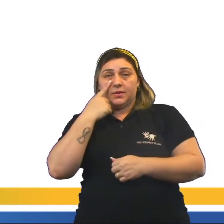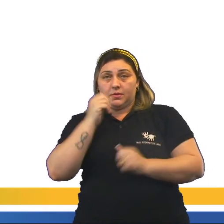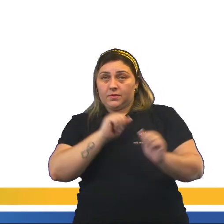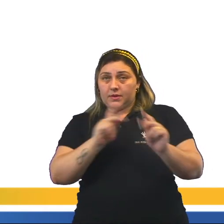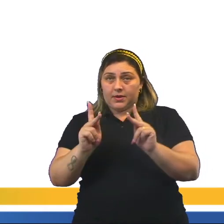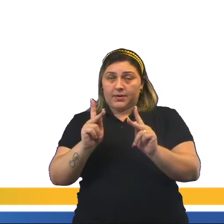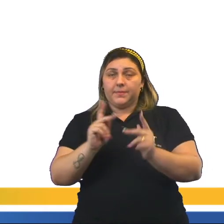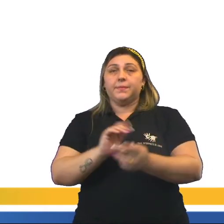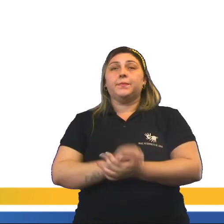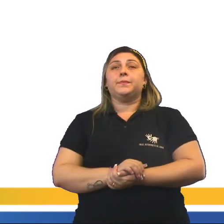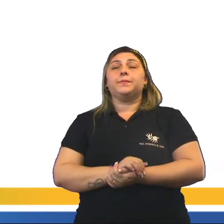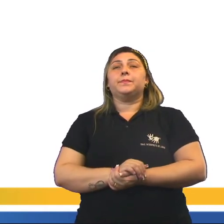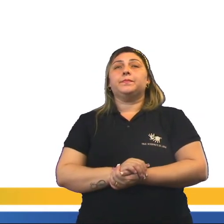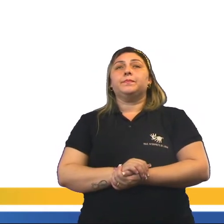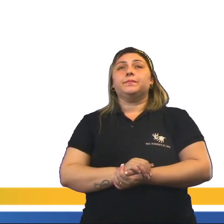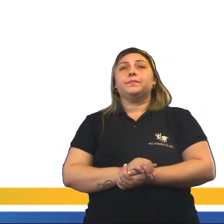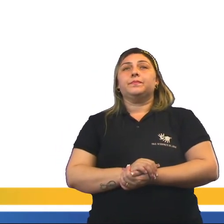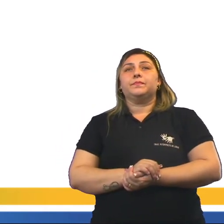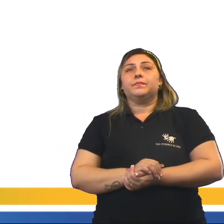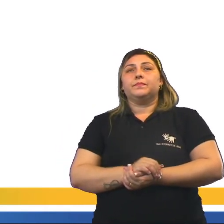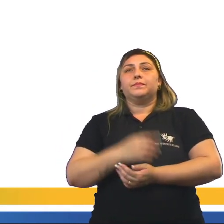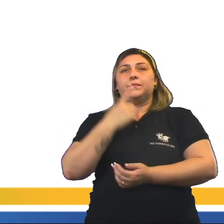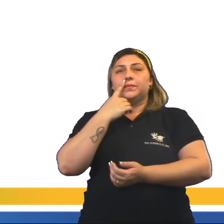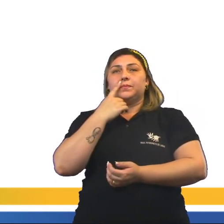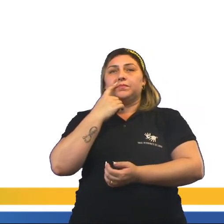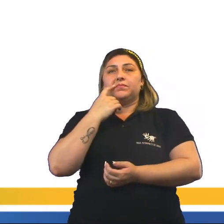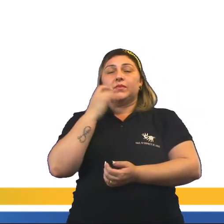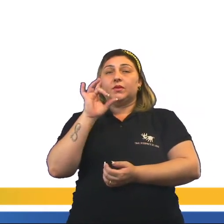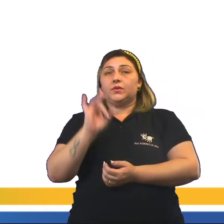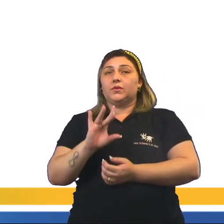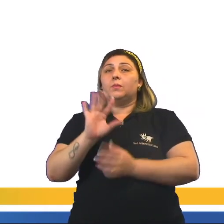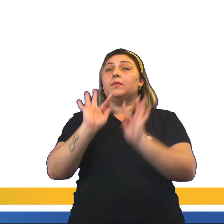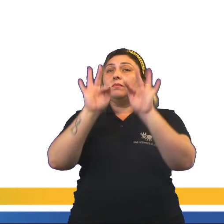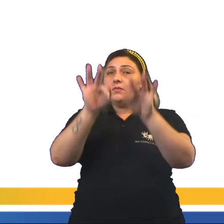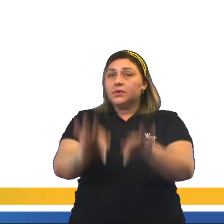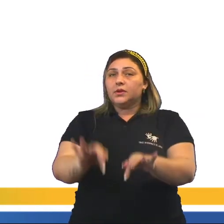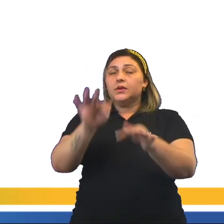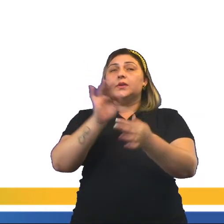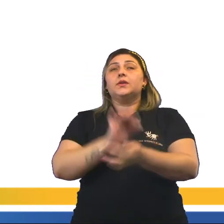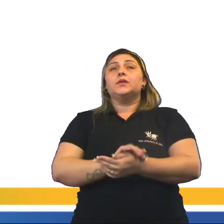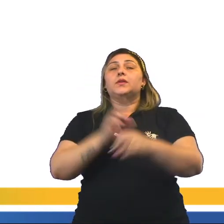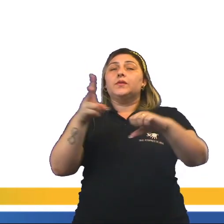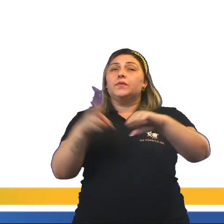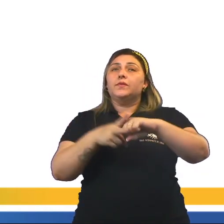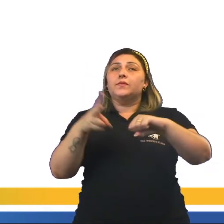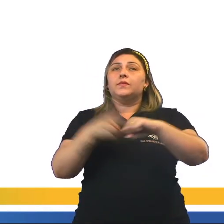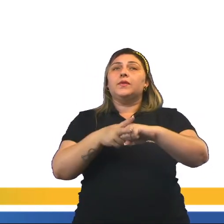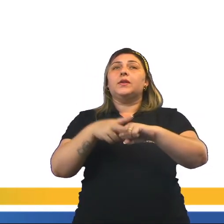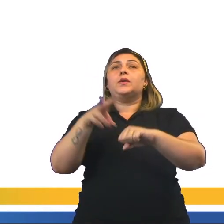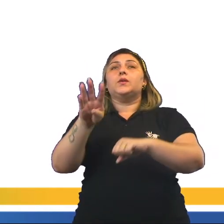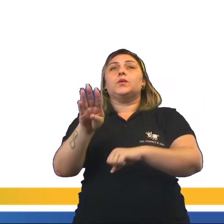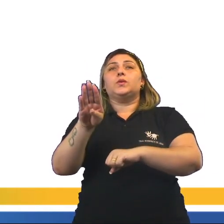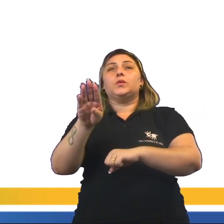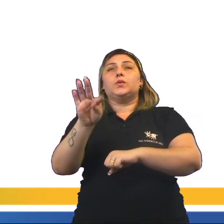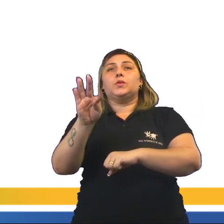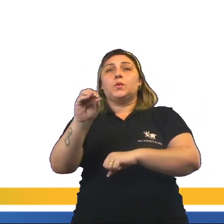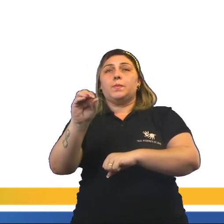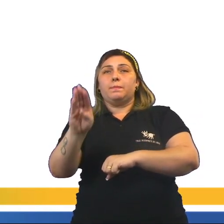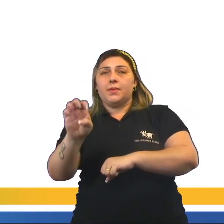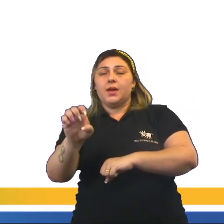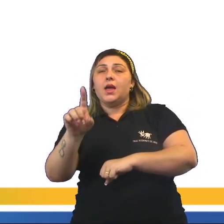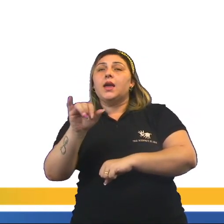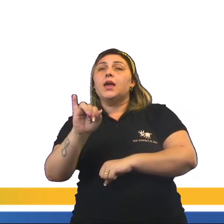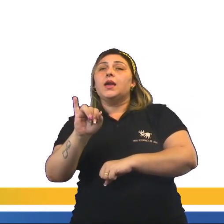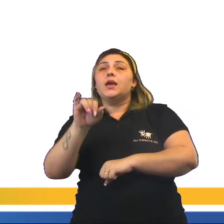tá? E só para fechar aí, o verbo to be, ele é um verbo irregular,